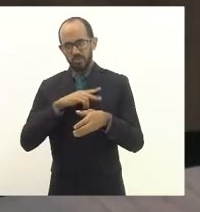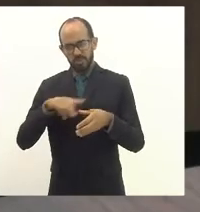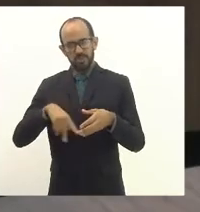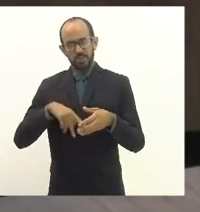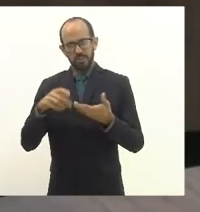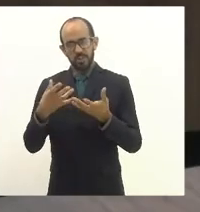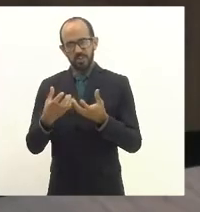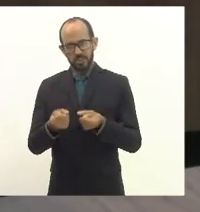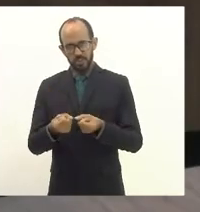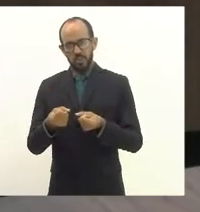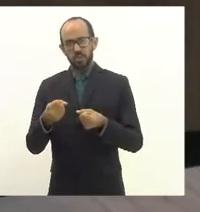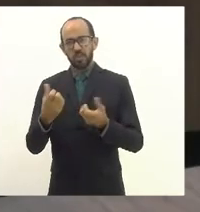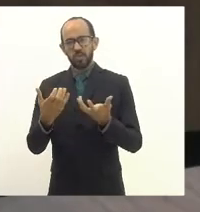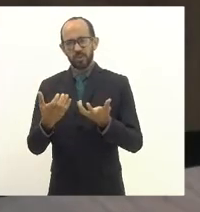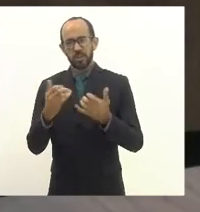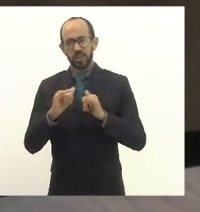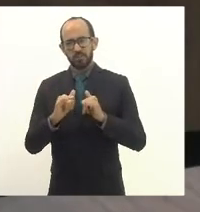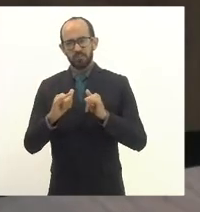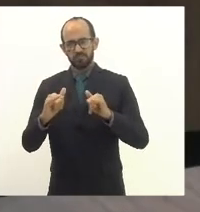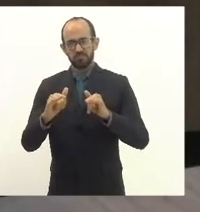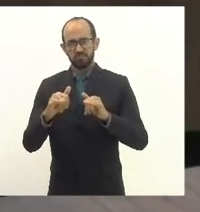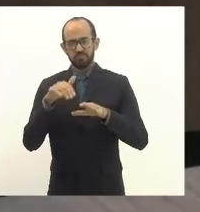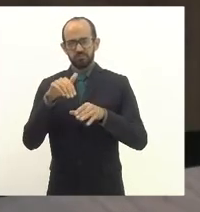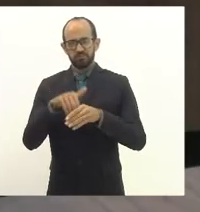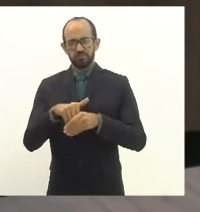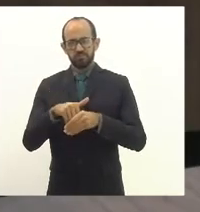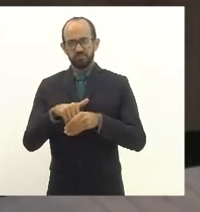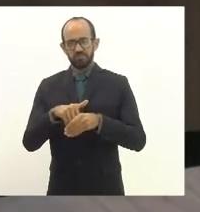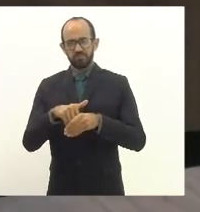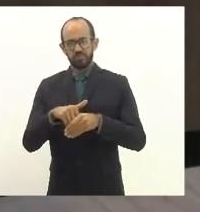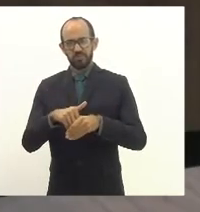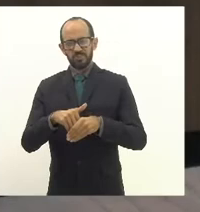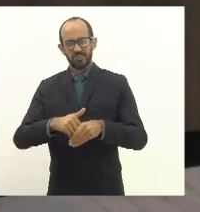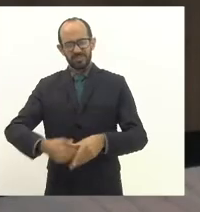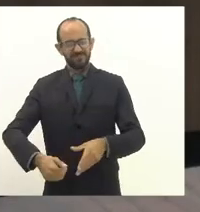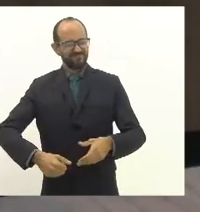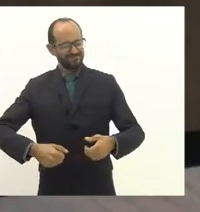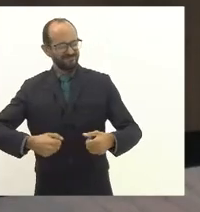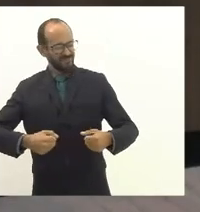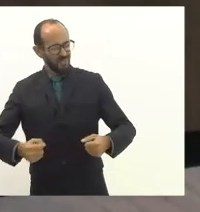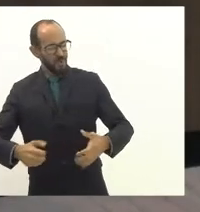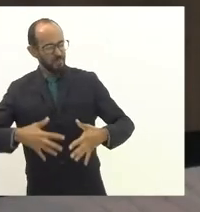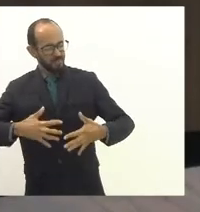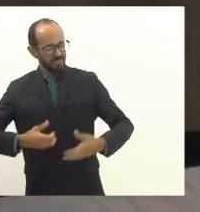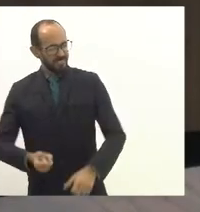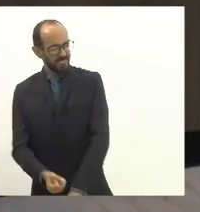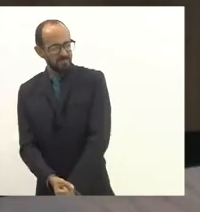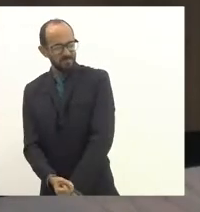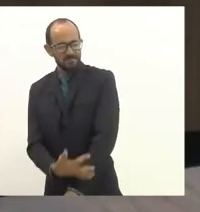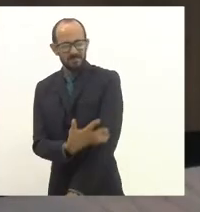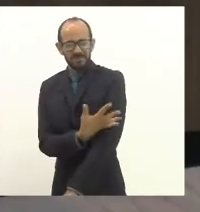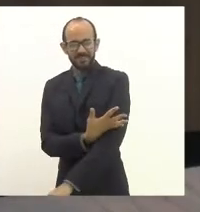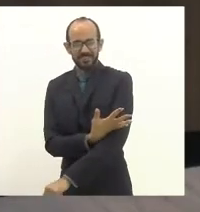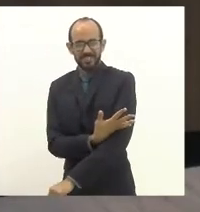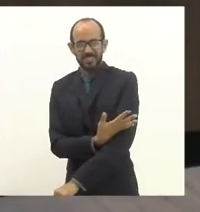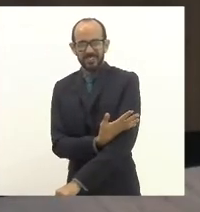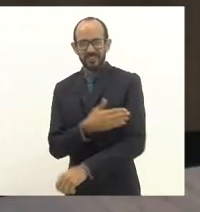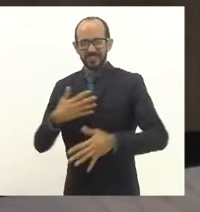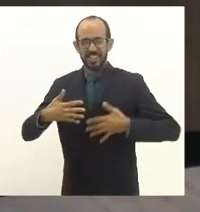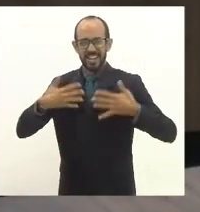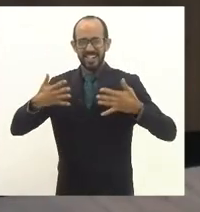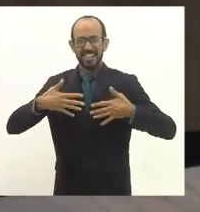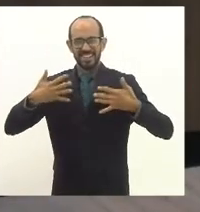amigavelmente, que eu queria dar este voto, amigo, com a boca cheia de muito... Muita alegria,